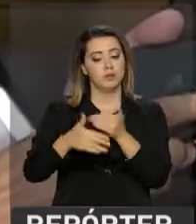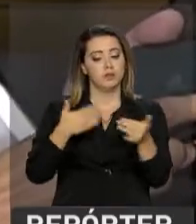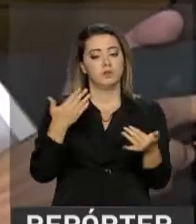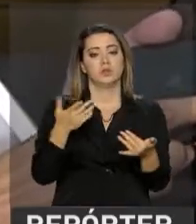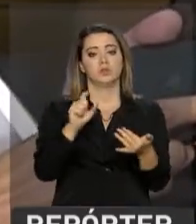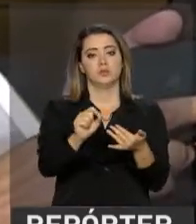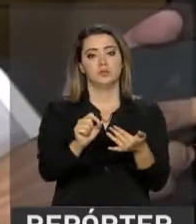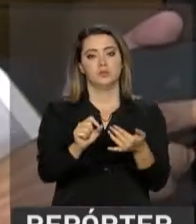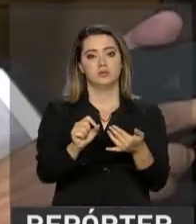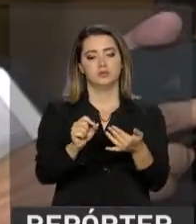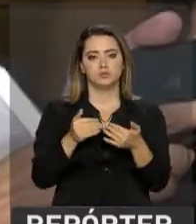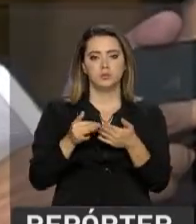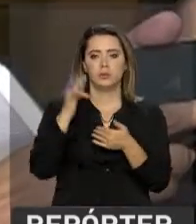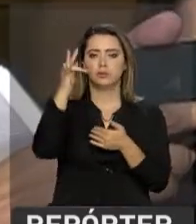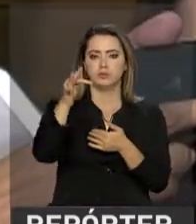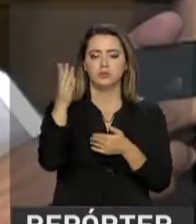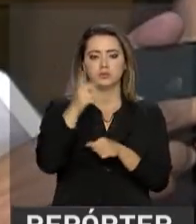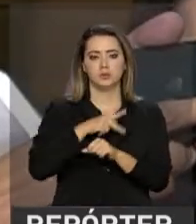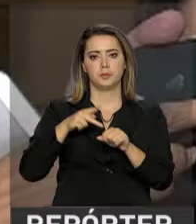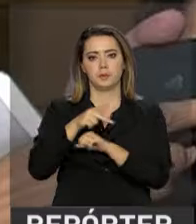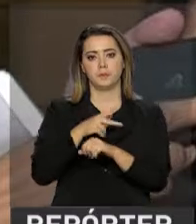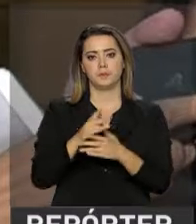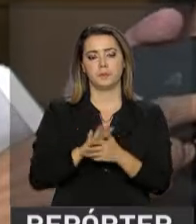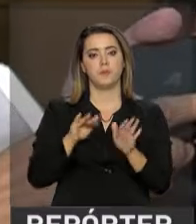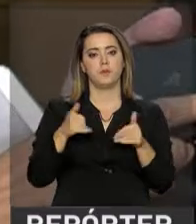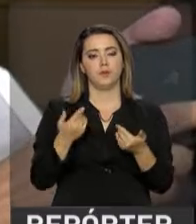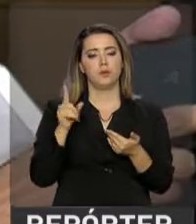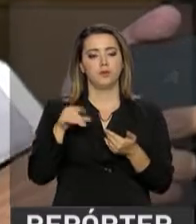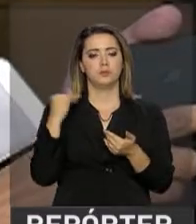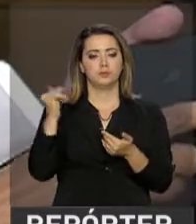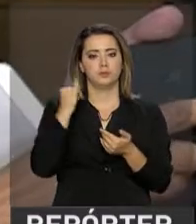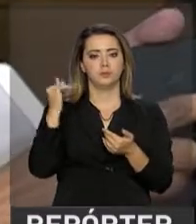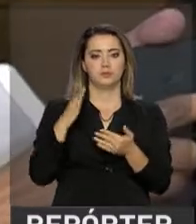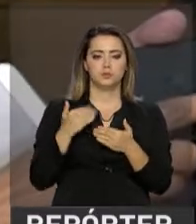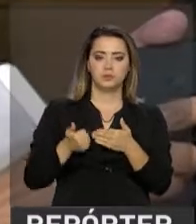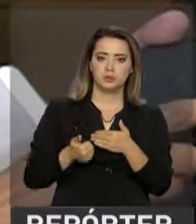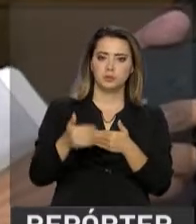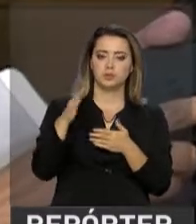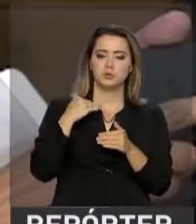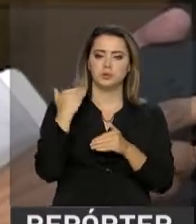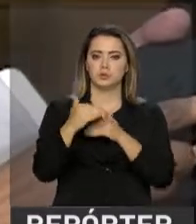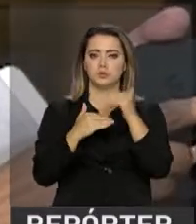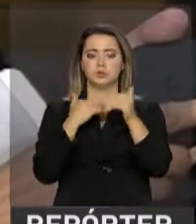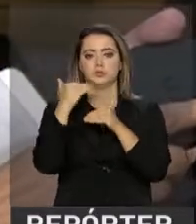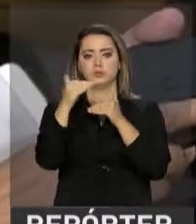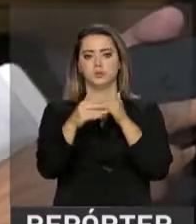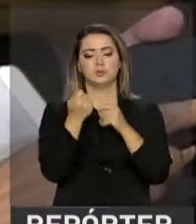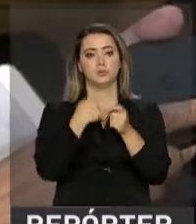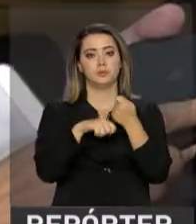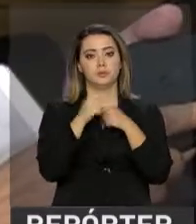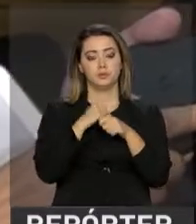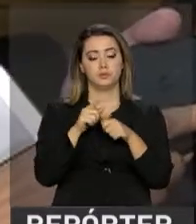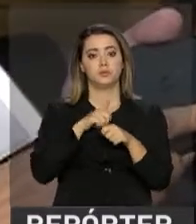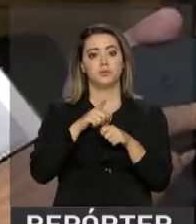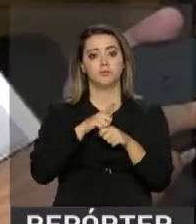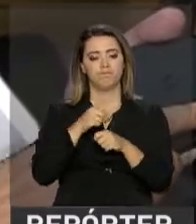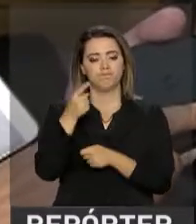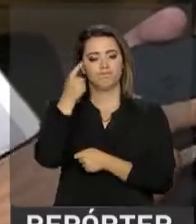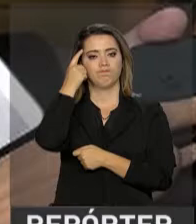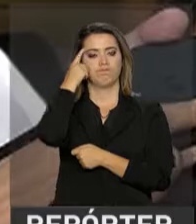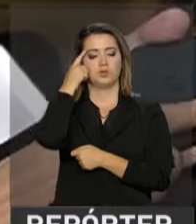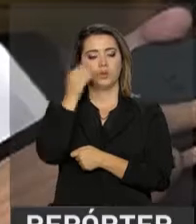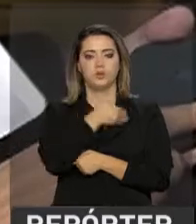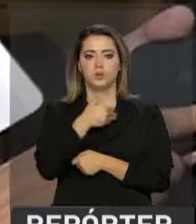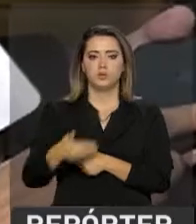do do futuro do país então essa reforma é fundamental para a continuidade do crescimento econômico a consciência disso o